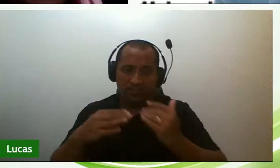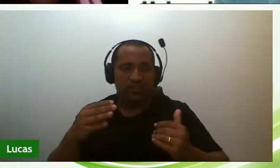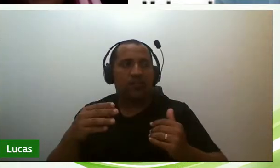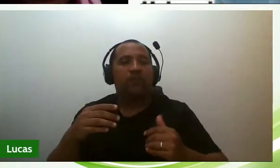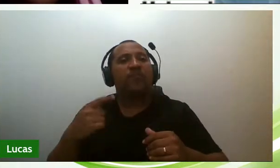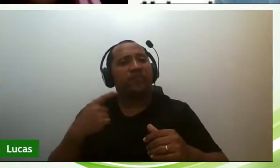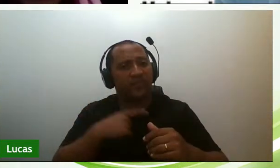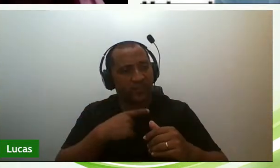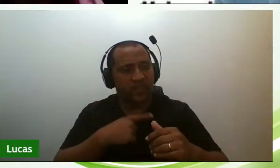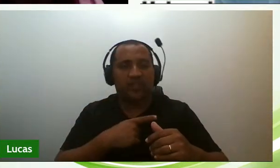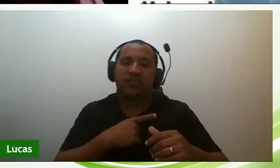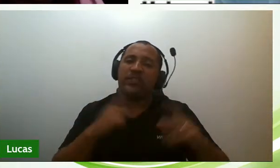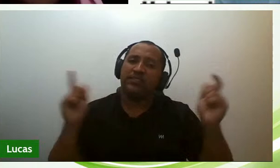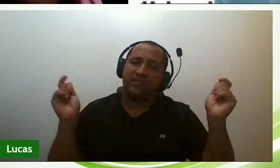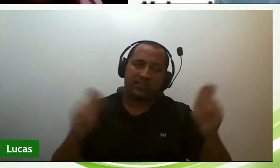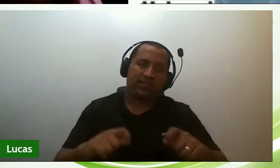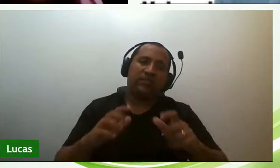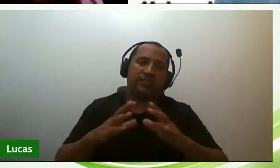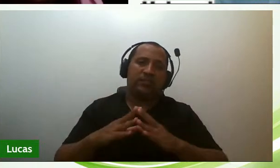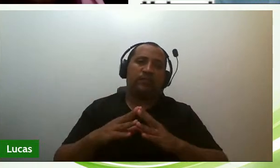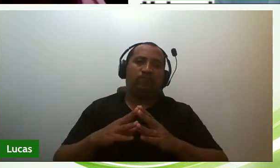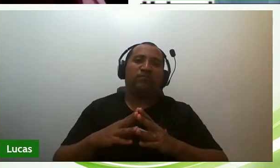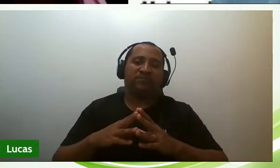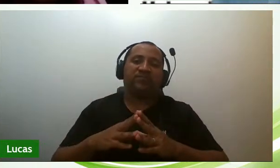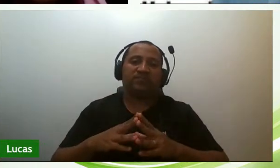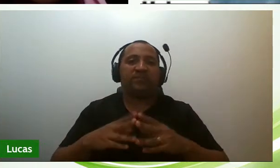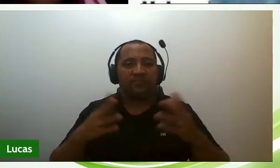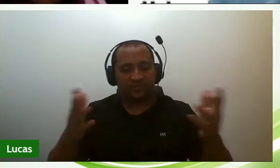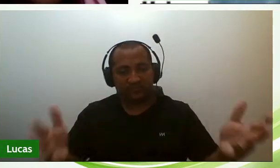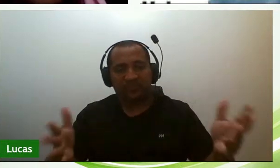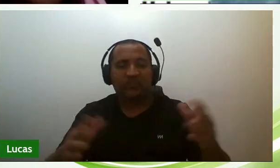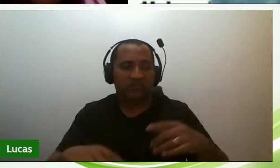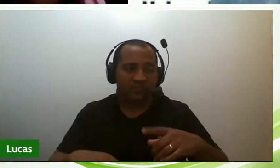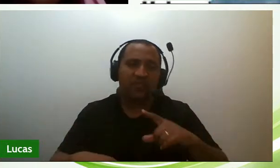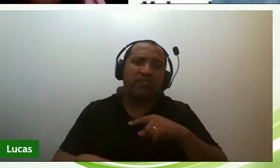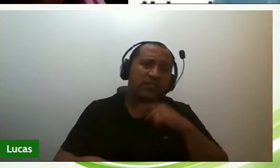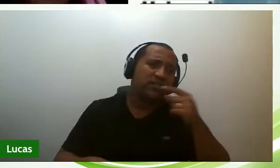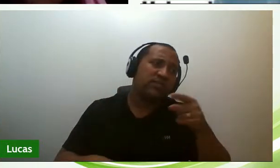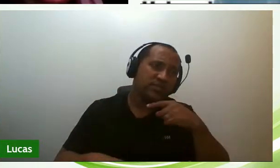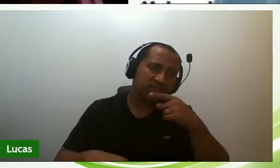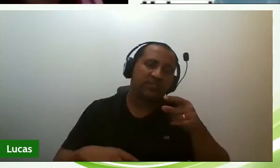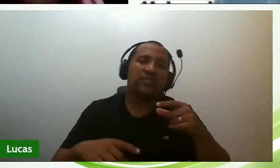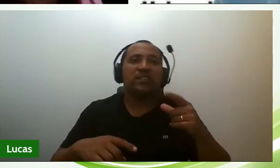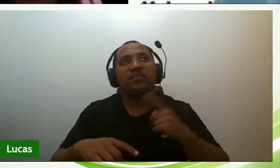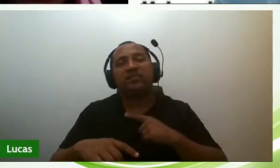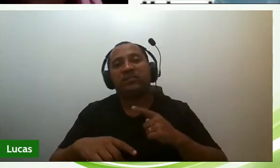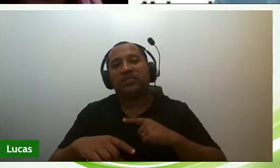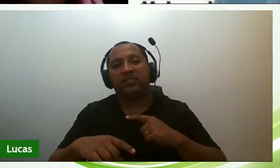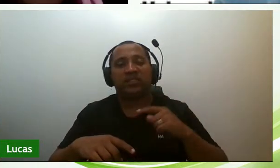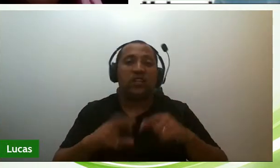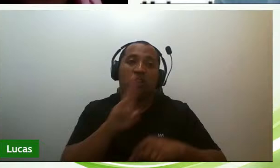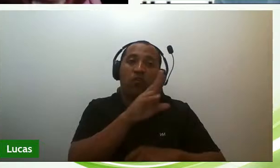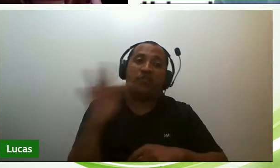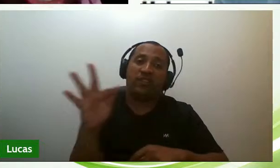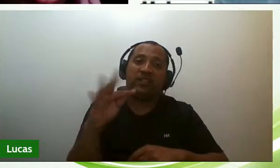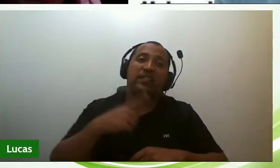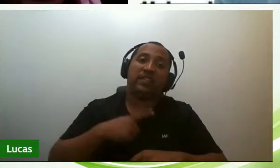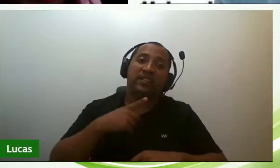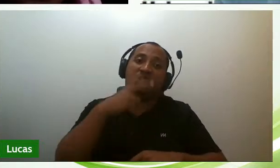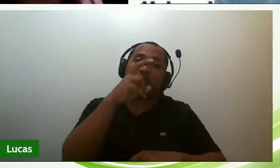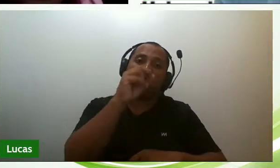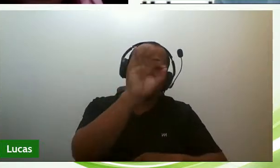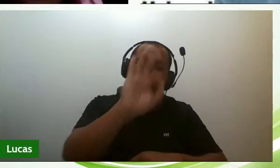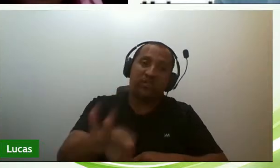de oportunidades. É exatamente isso. Não adianta a gente dizer que a gente tem mais, na UF a gente tem mais de 50% de